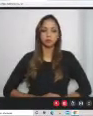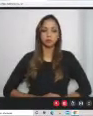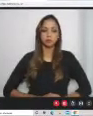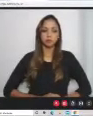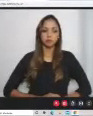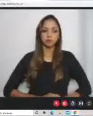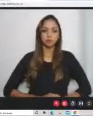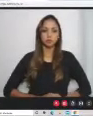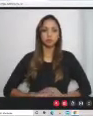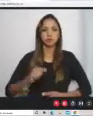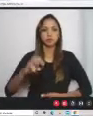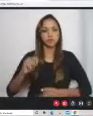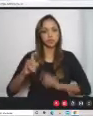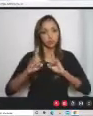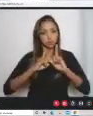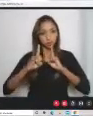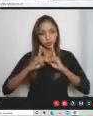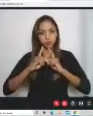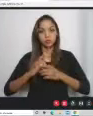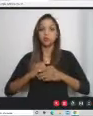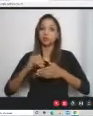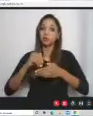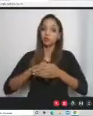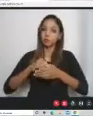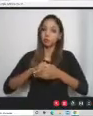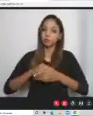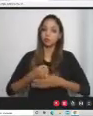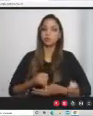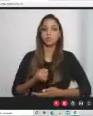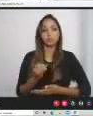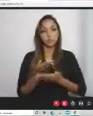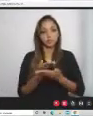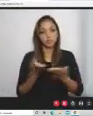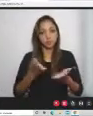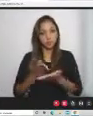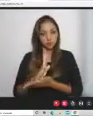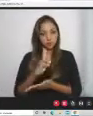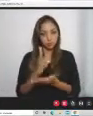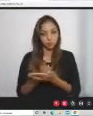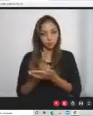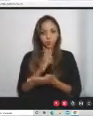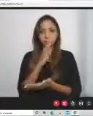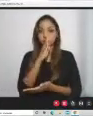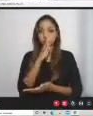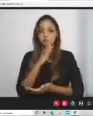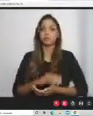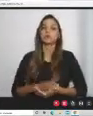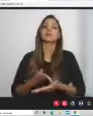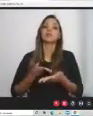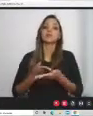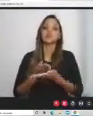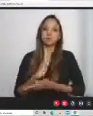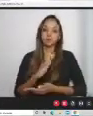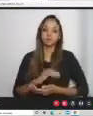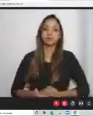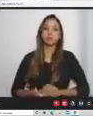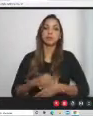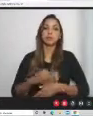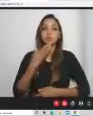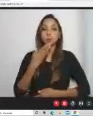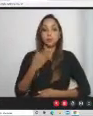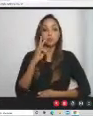Ato em discussão, ato em votação, aqueles que aprovam permaneçam como estão, aprovado. Solicito a verificação